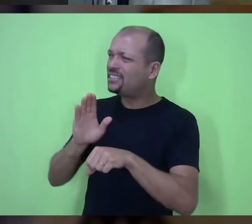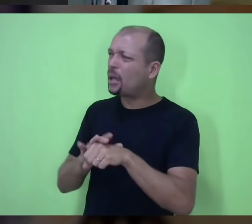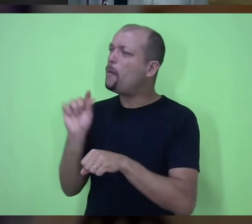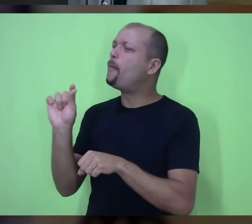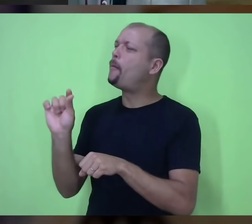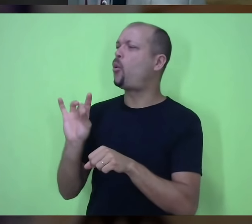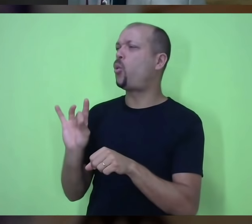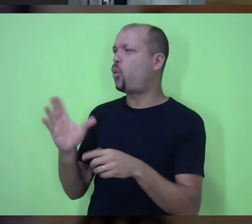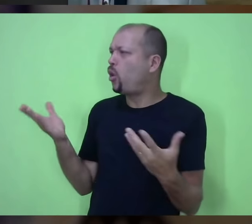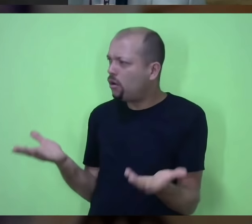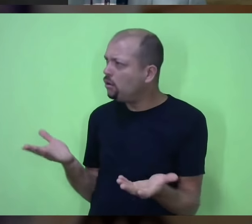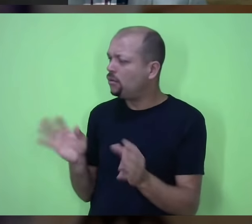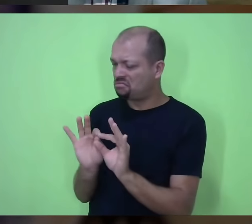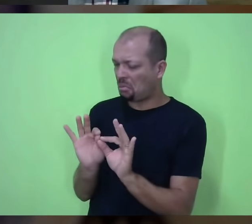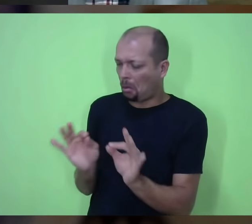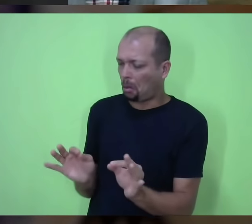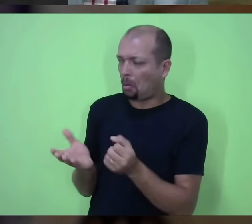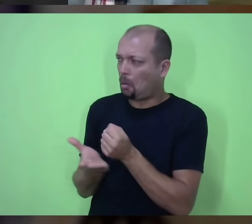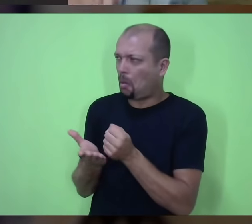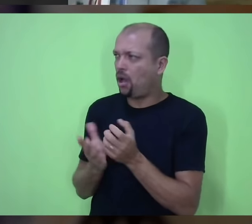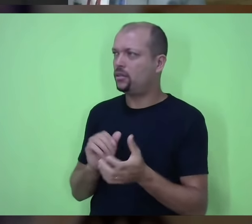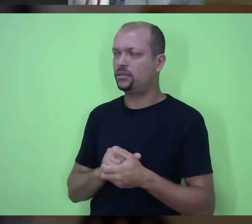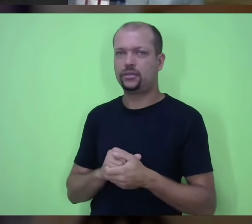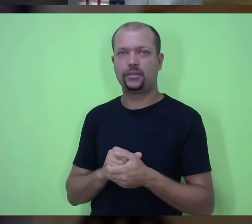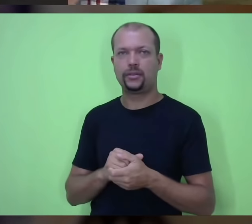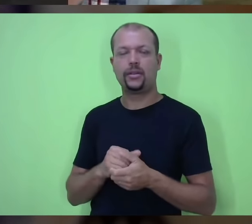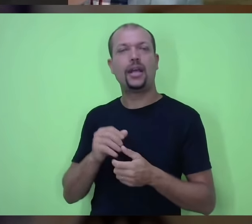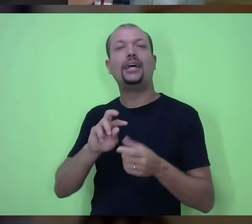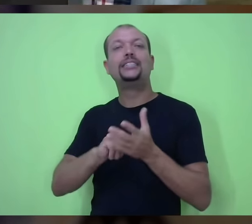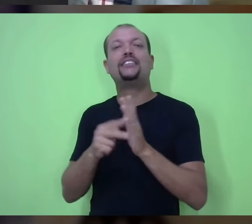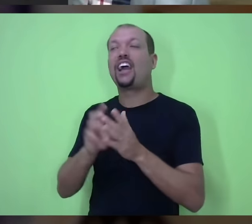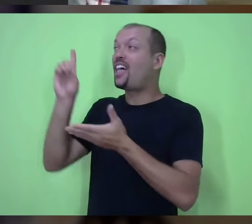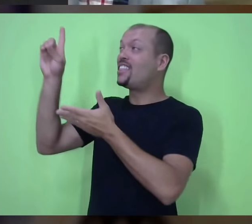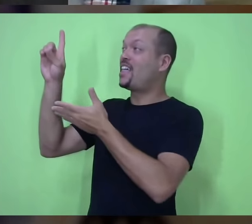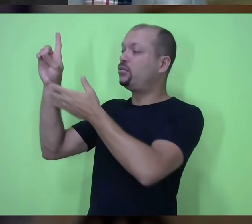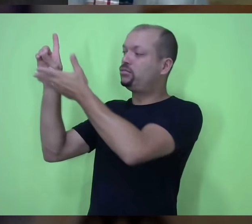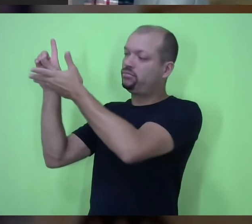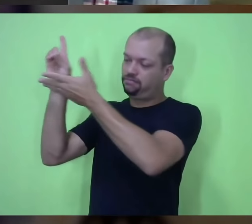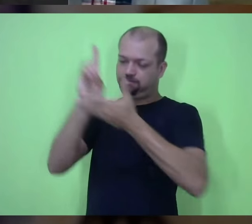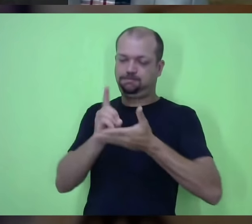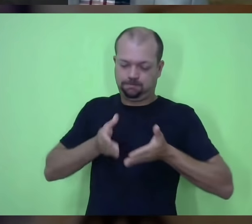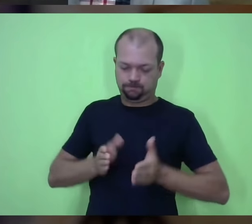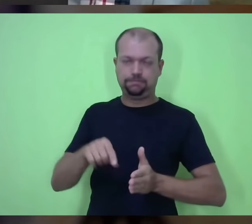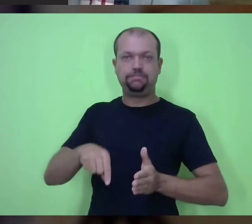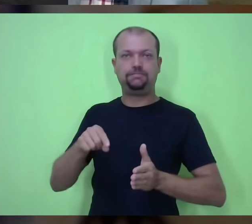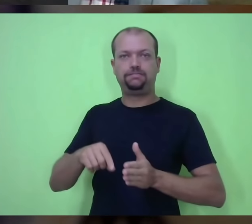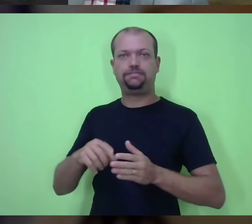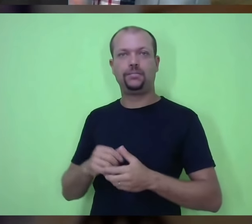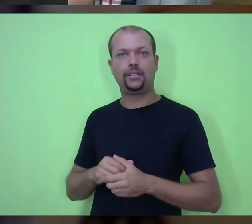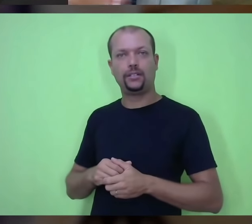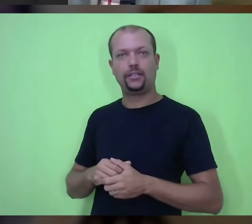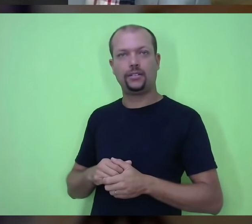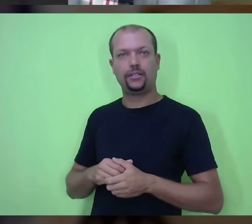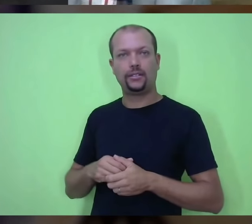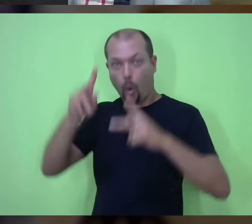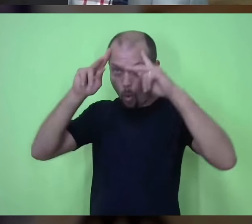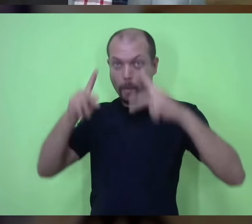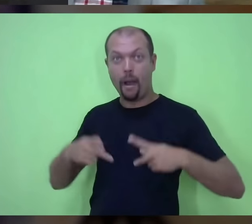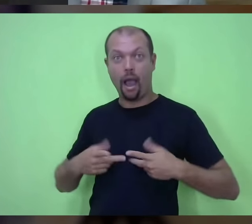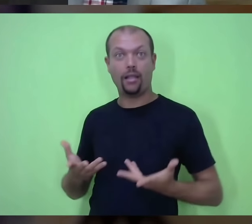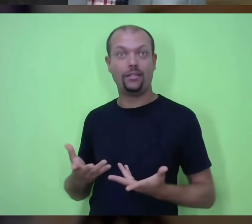é um mínimo, porque o nível do esvaziamento, Deus se tornando um homem, um ser humano, sujeitando ao opróbrio